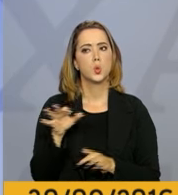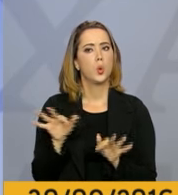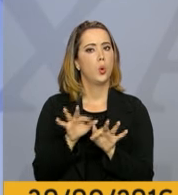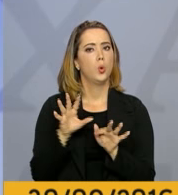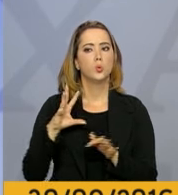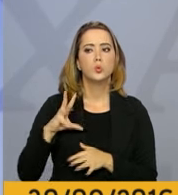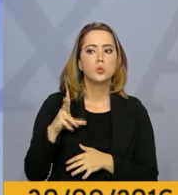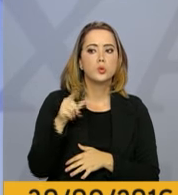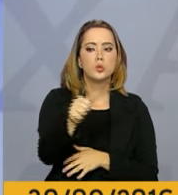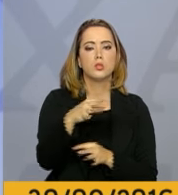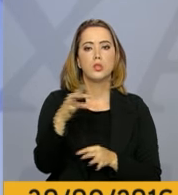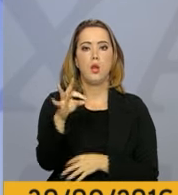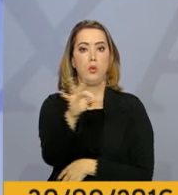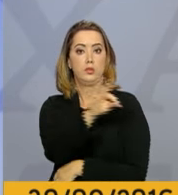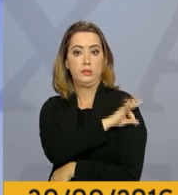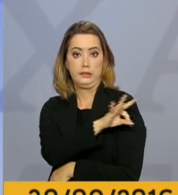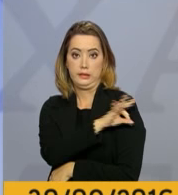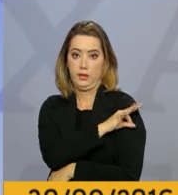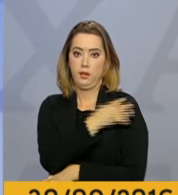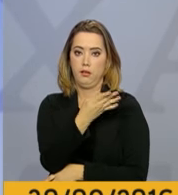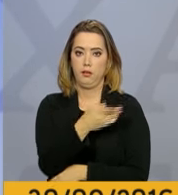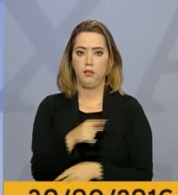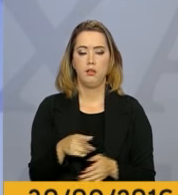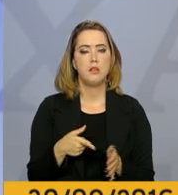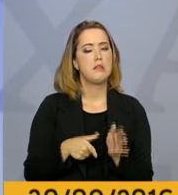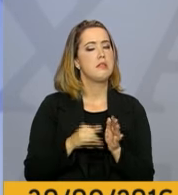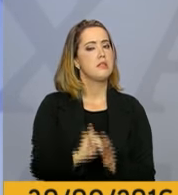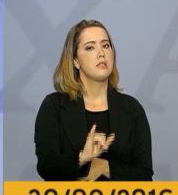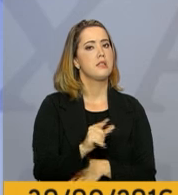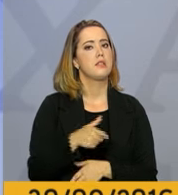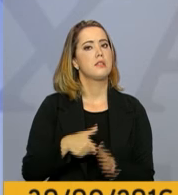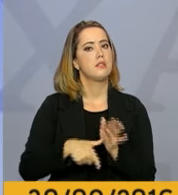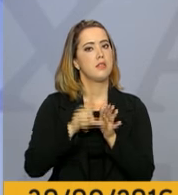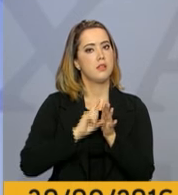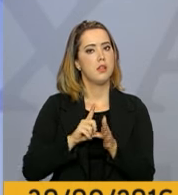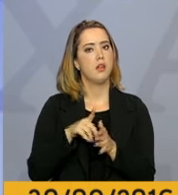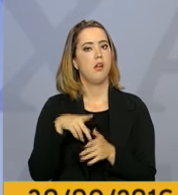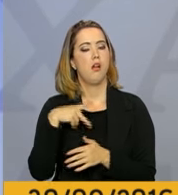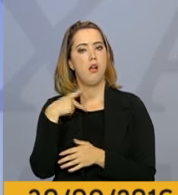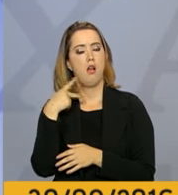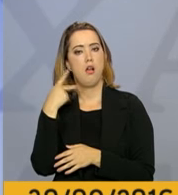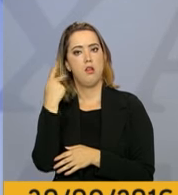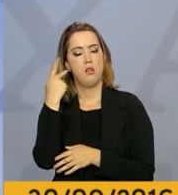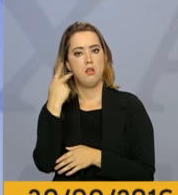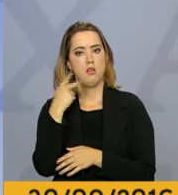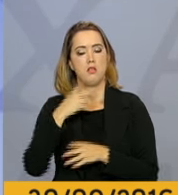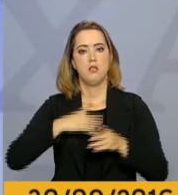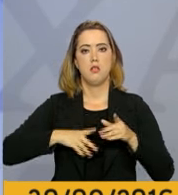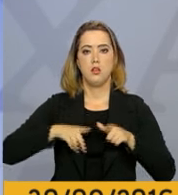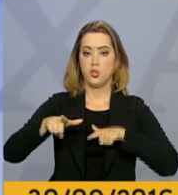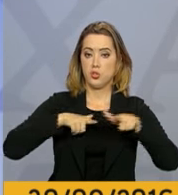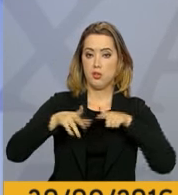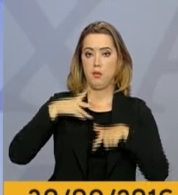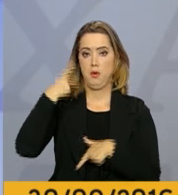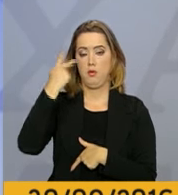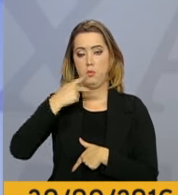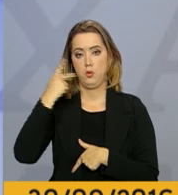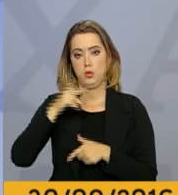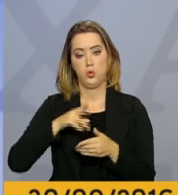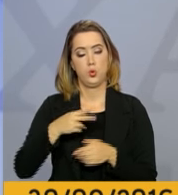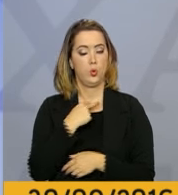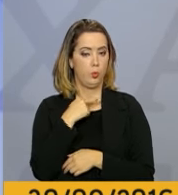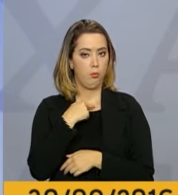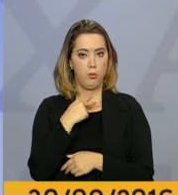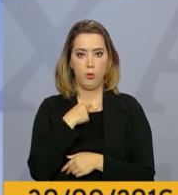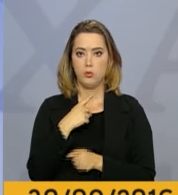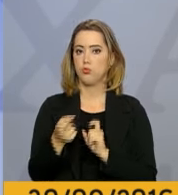36 meses antes exerceu atividade política não pode ser indicado para esses cargos. Não é uma crítica à atividade política, mas é uma